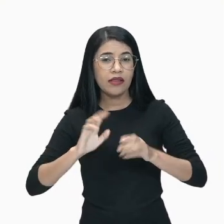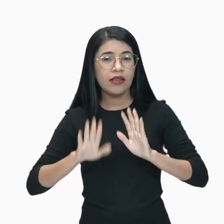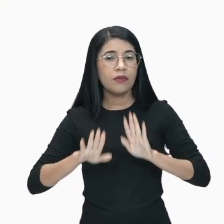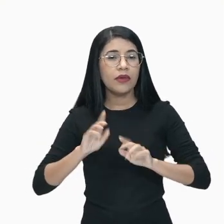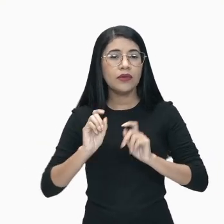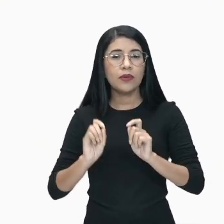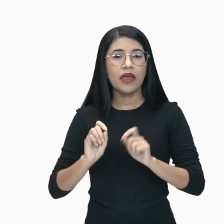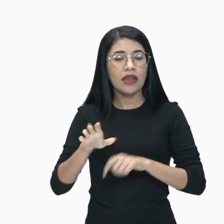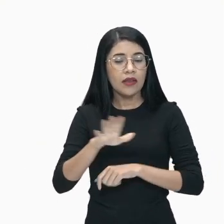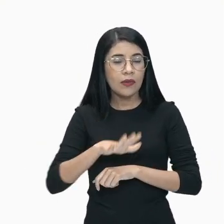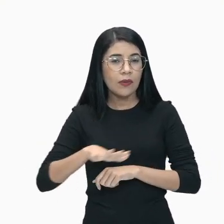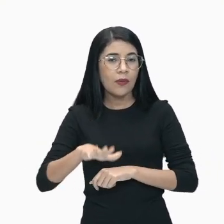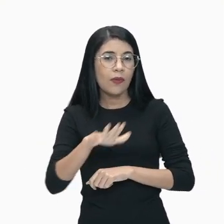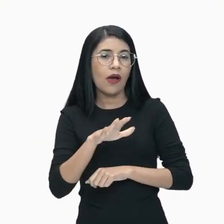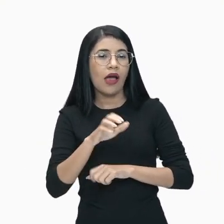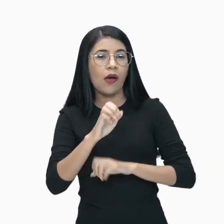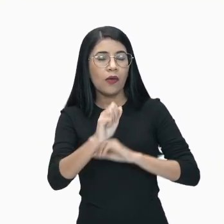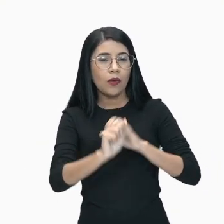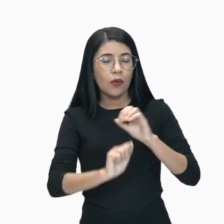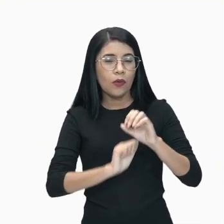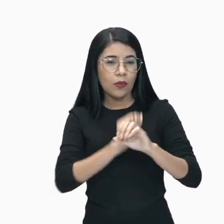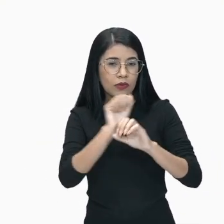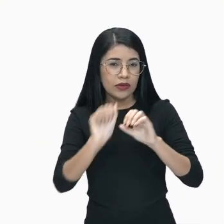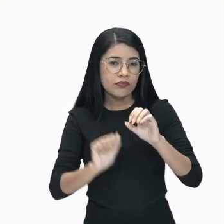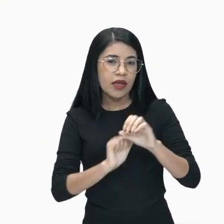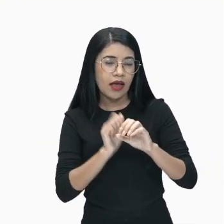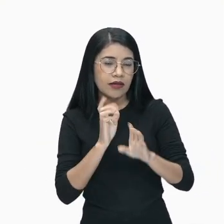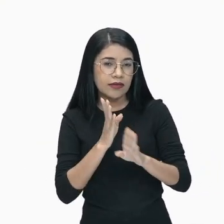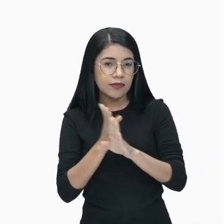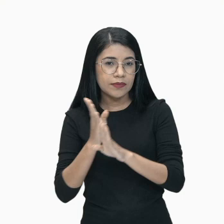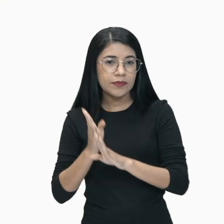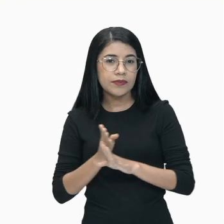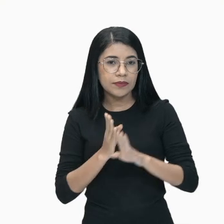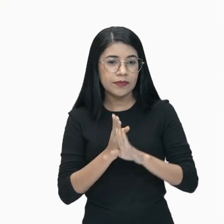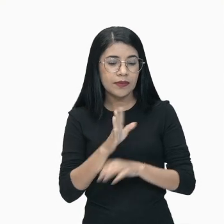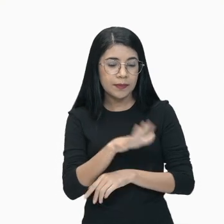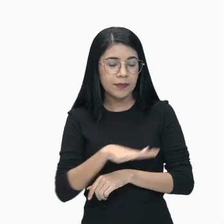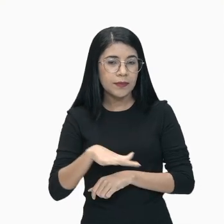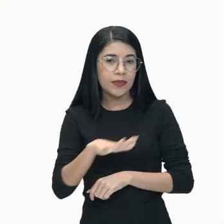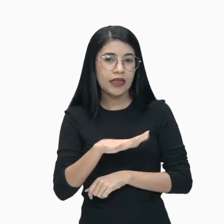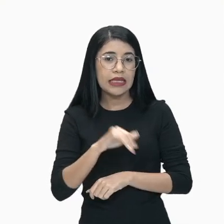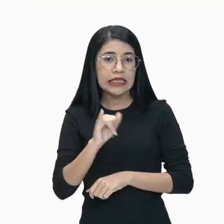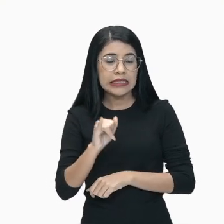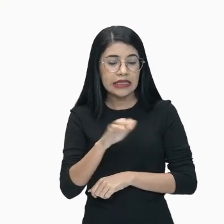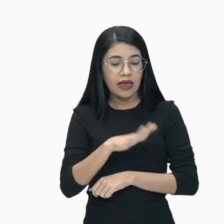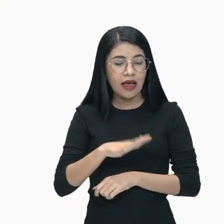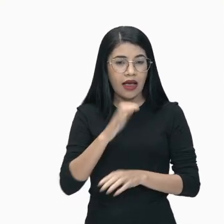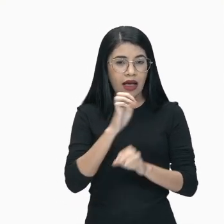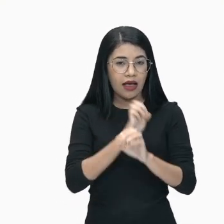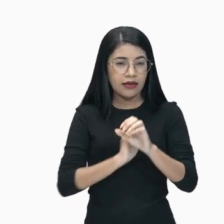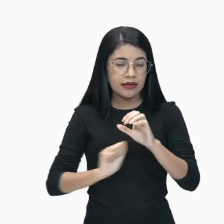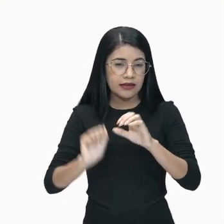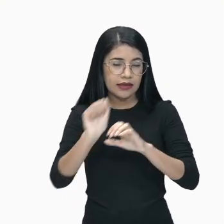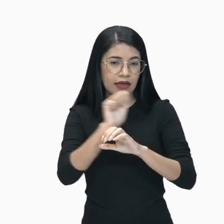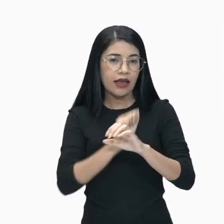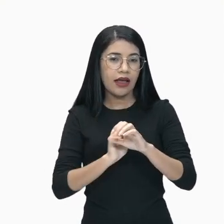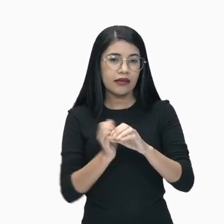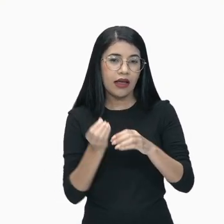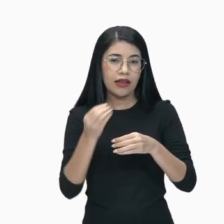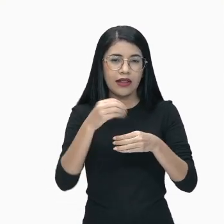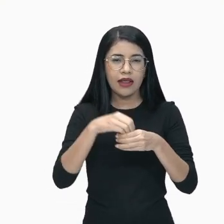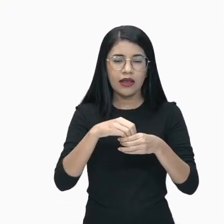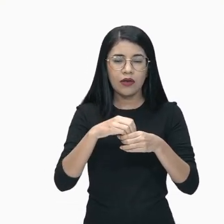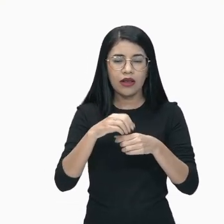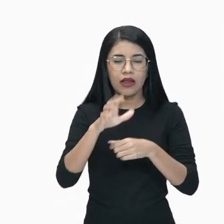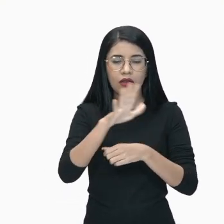onde as cargas estão inseridas, onde as cargas são encontradas. Ou seja, se essas cargas estiverem inseridas no